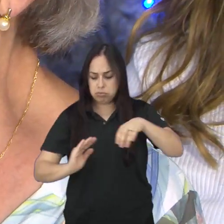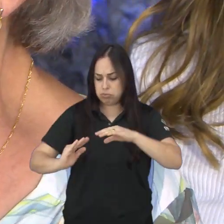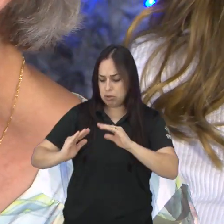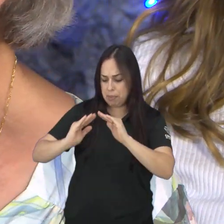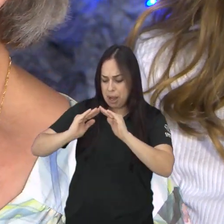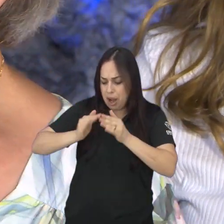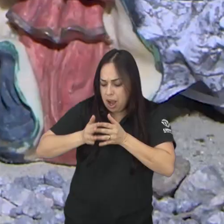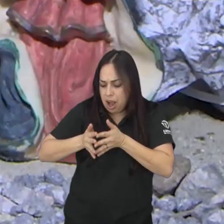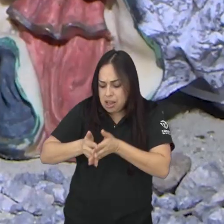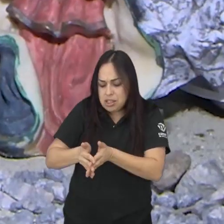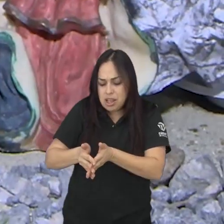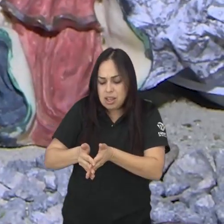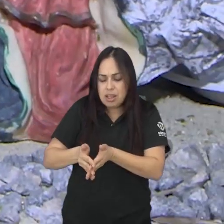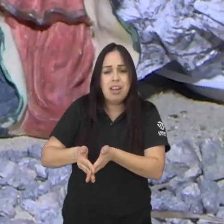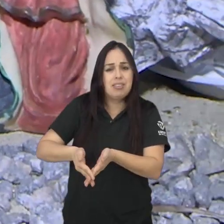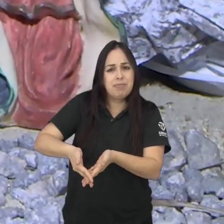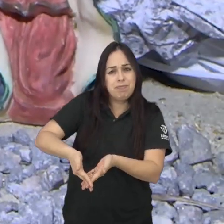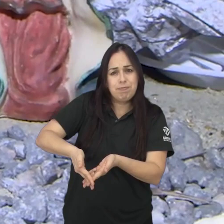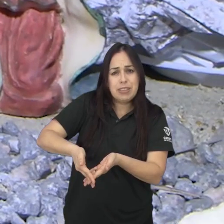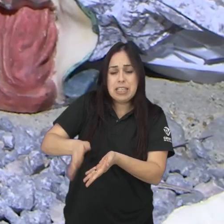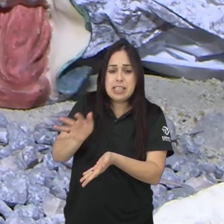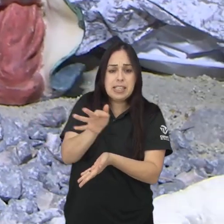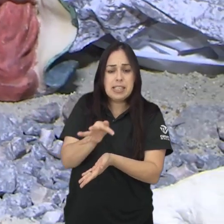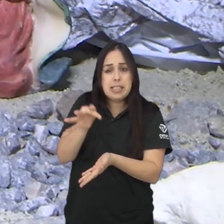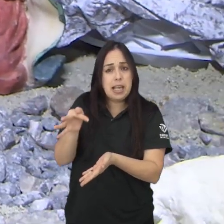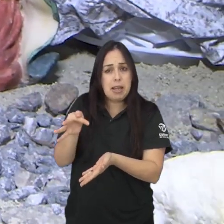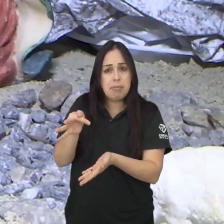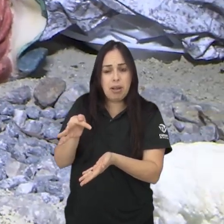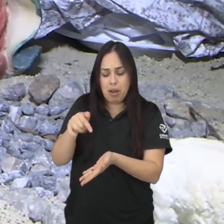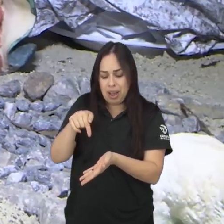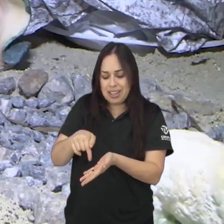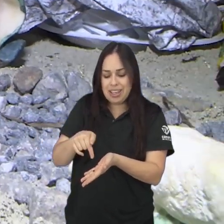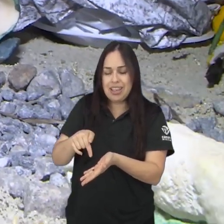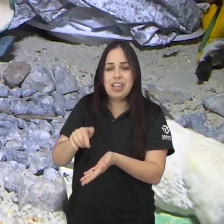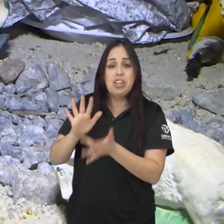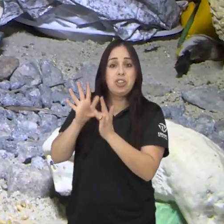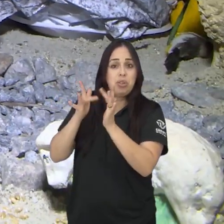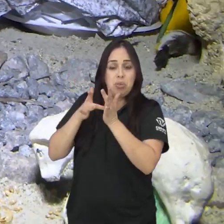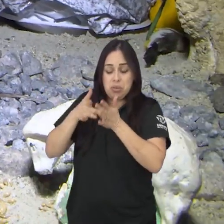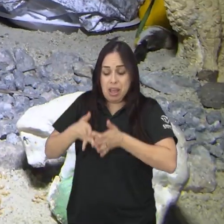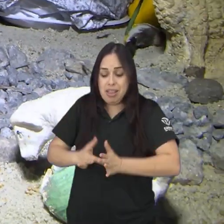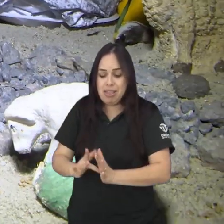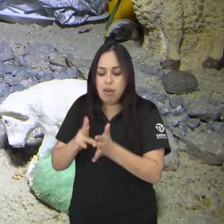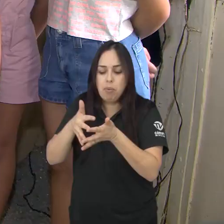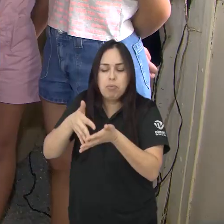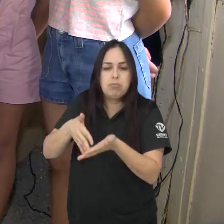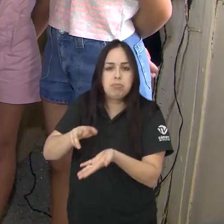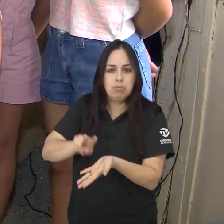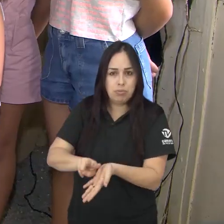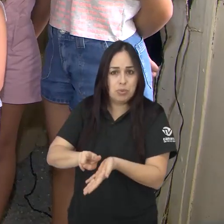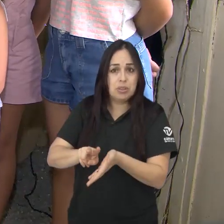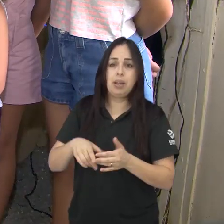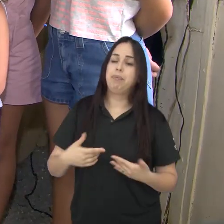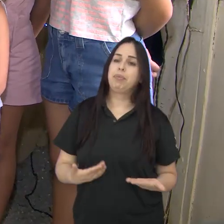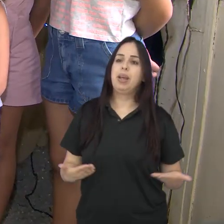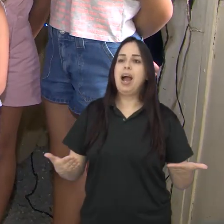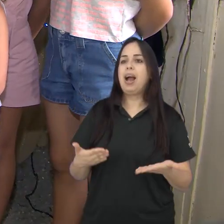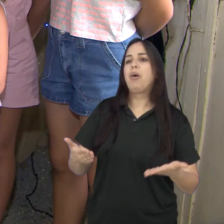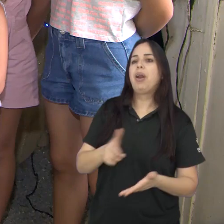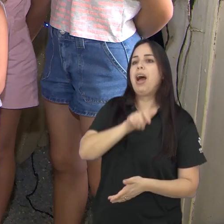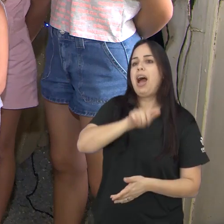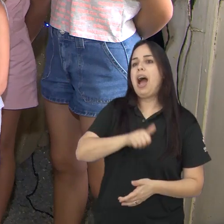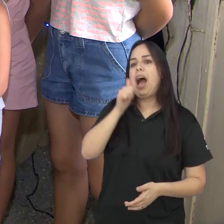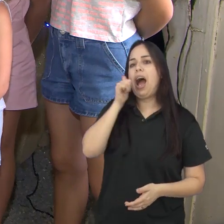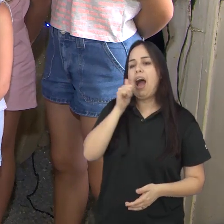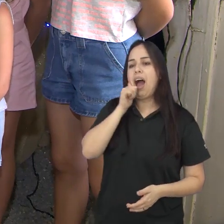um presépio, daquele ambiente, de uma manjedoura, onde nasceu o nosso Salvador. Agora, uma das